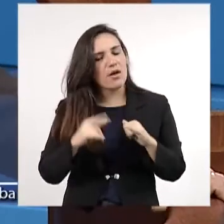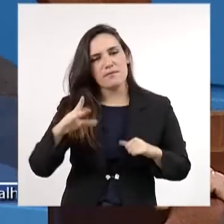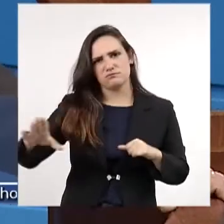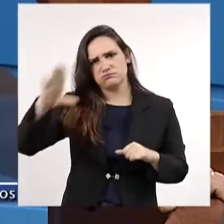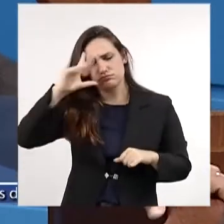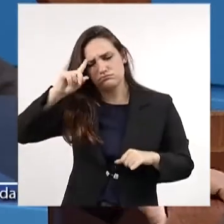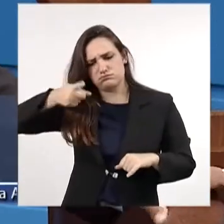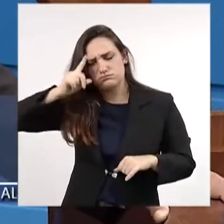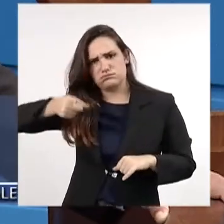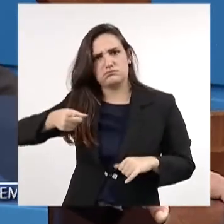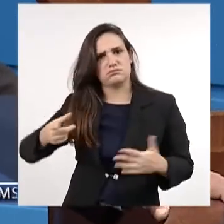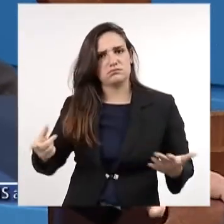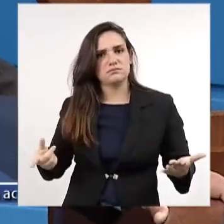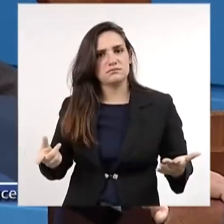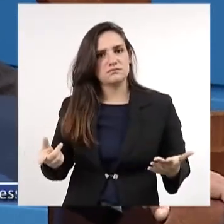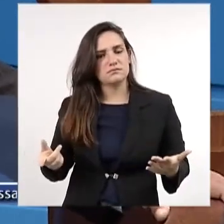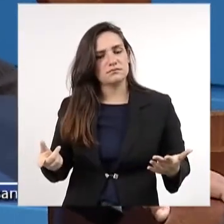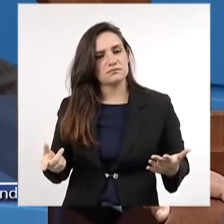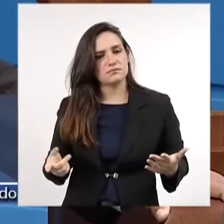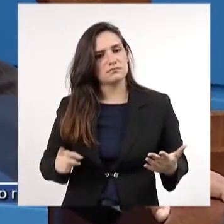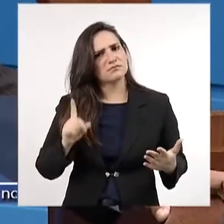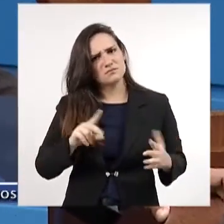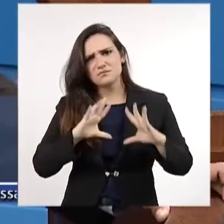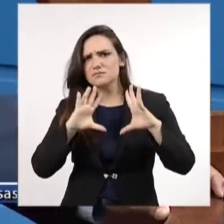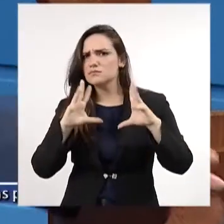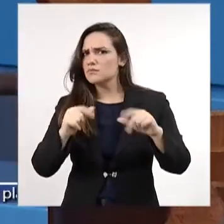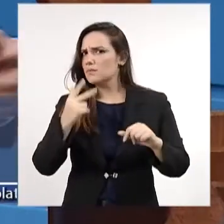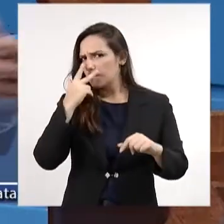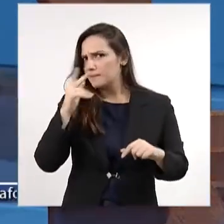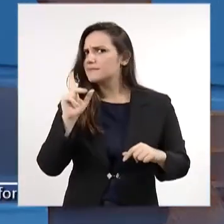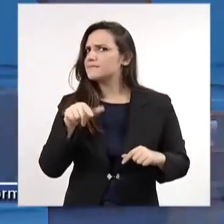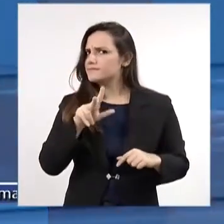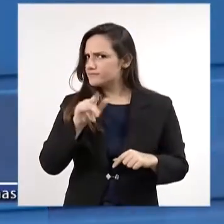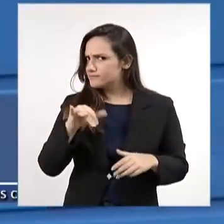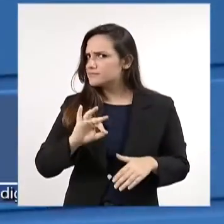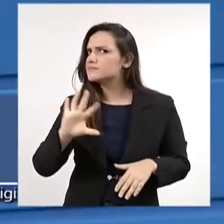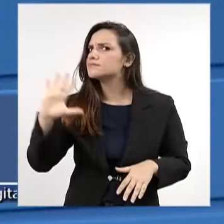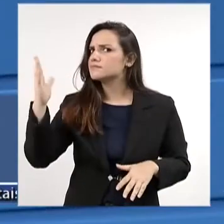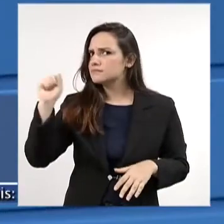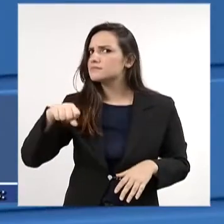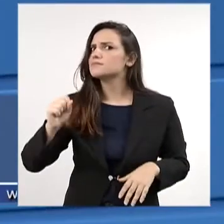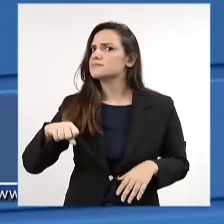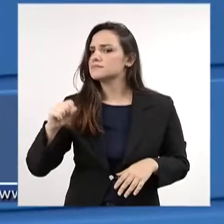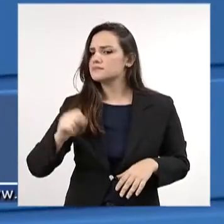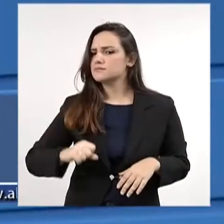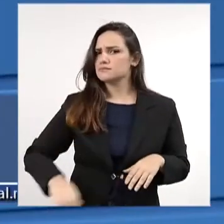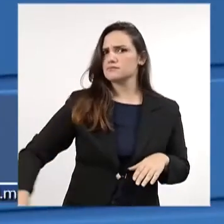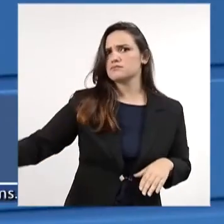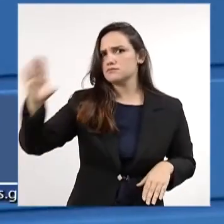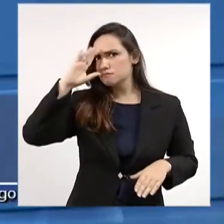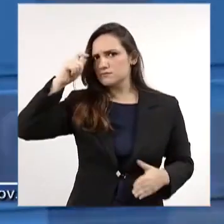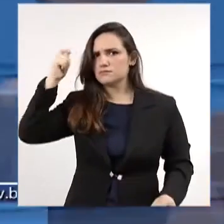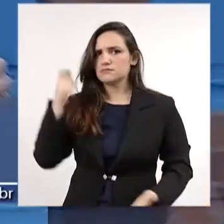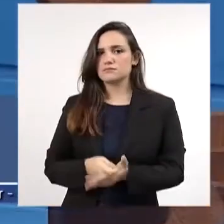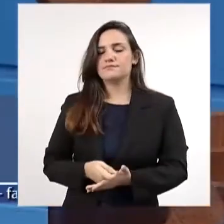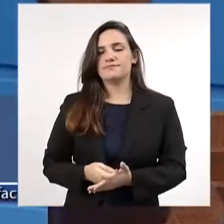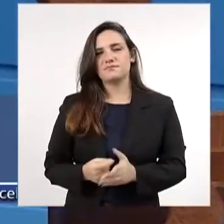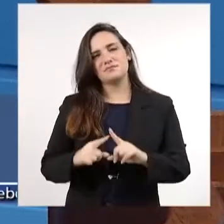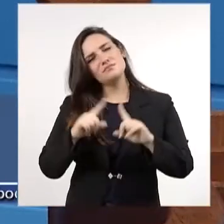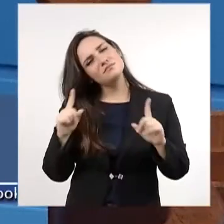ações caminham para isso, deputado Pedro Kemp. Então, vim aqui falar do governo do